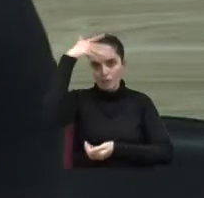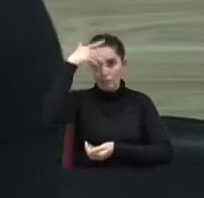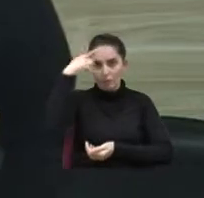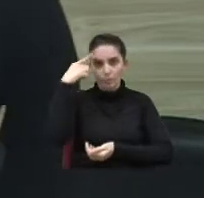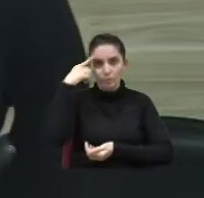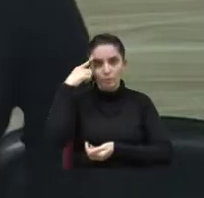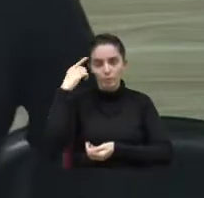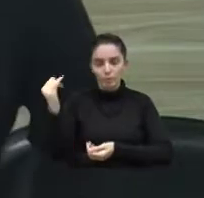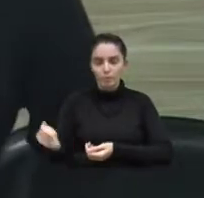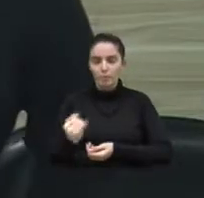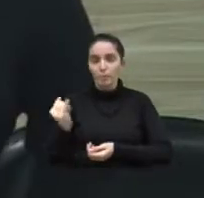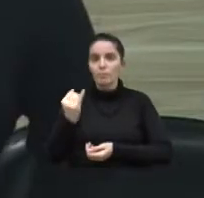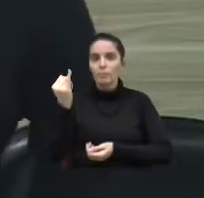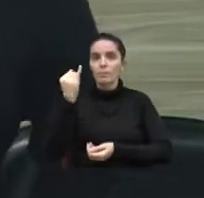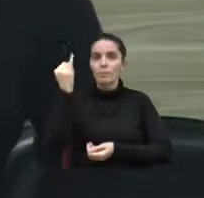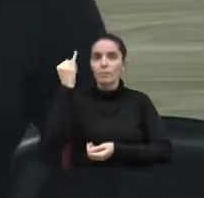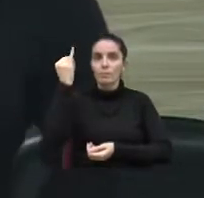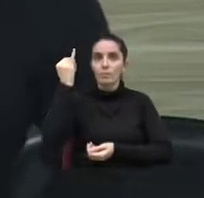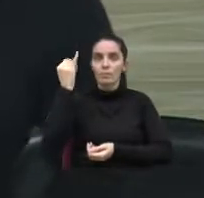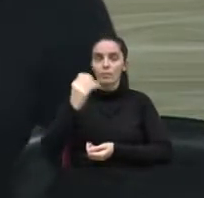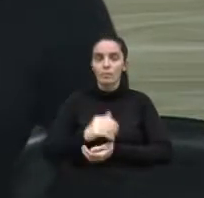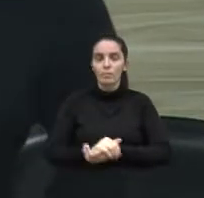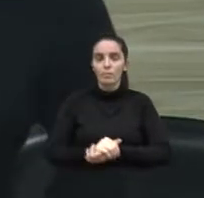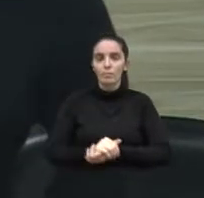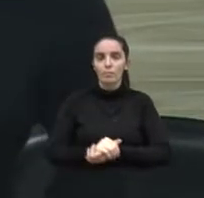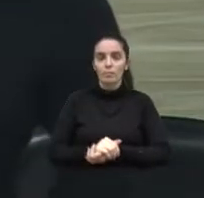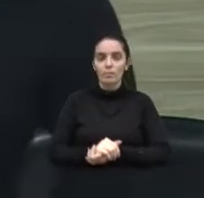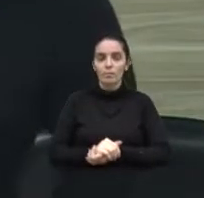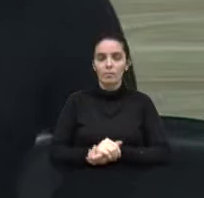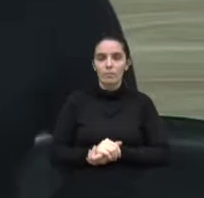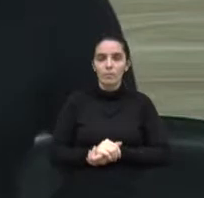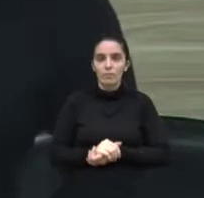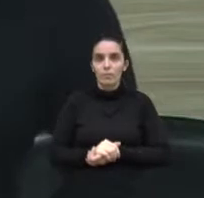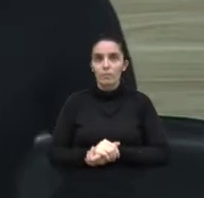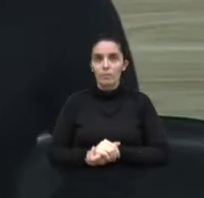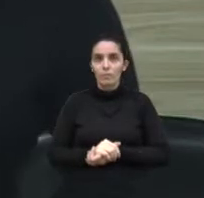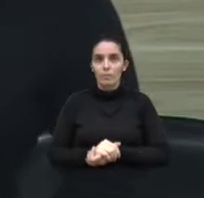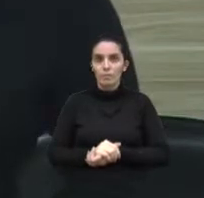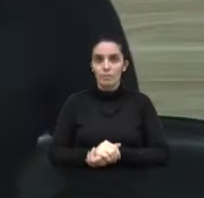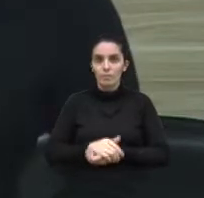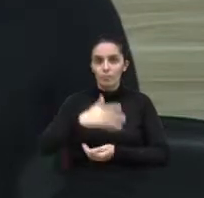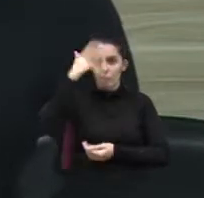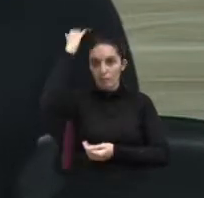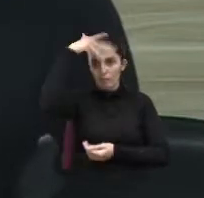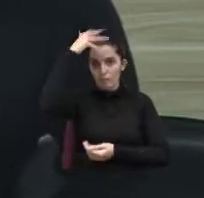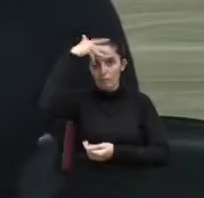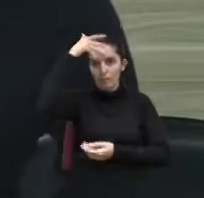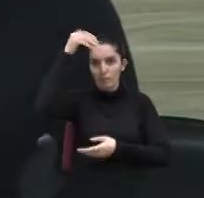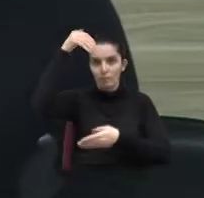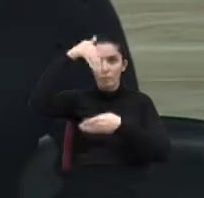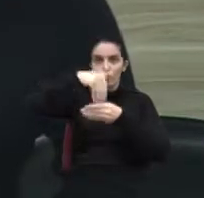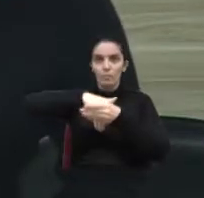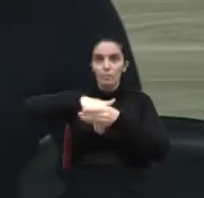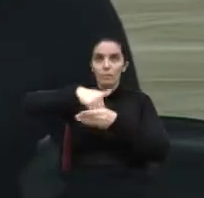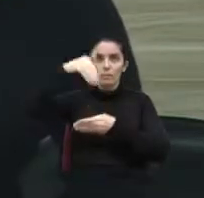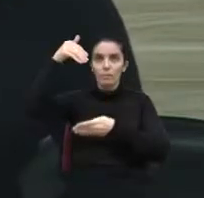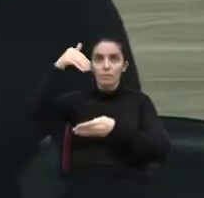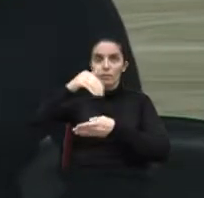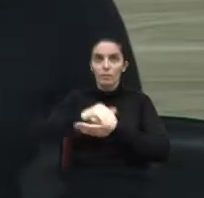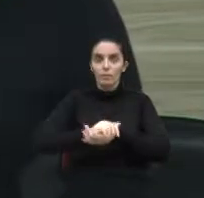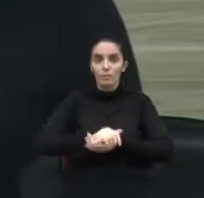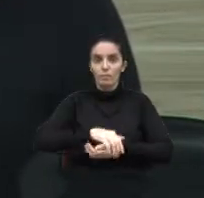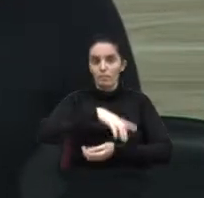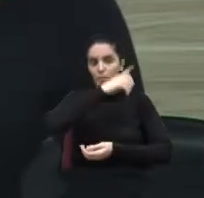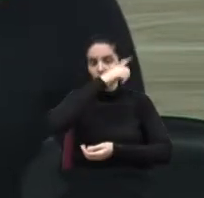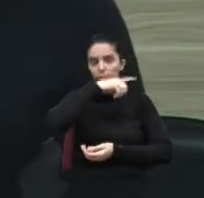aqui, novamente, a minha colocação. Votei na presidente com muita